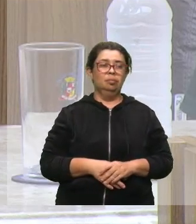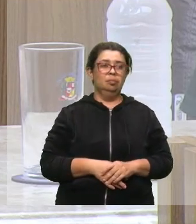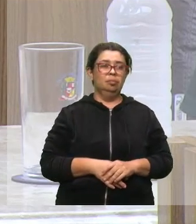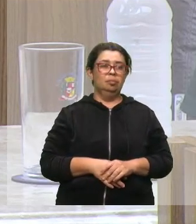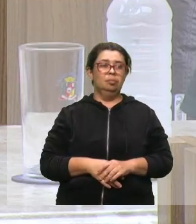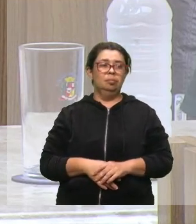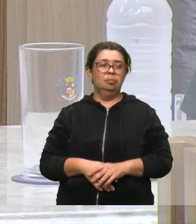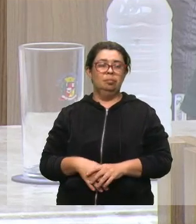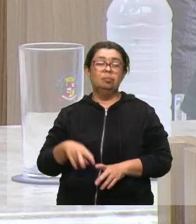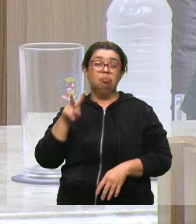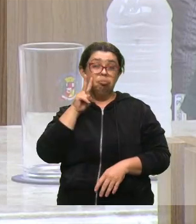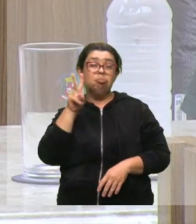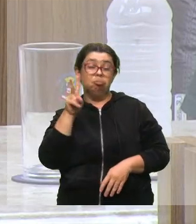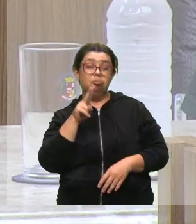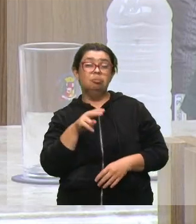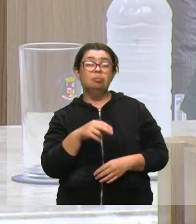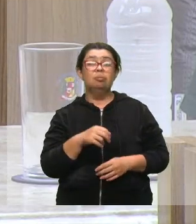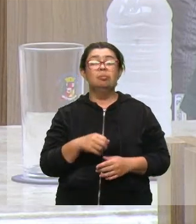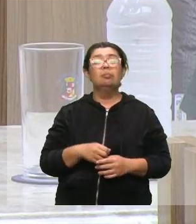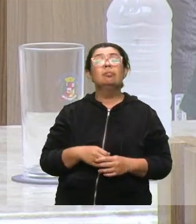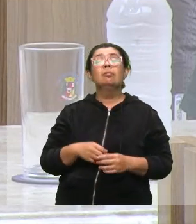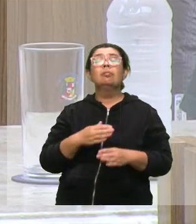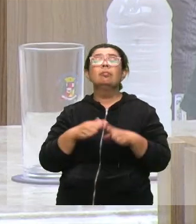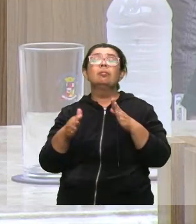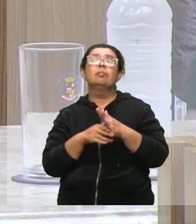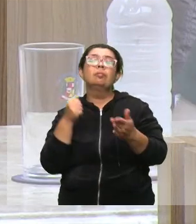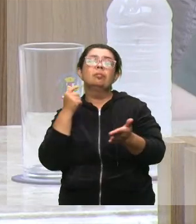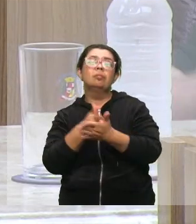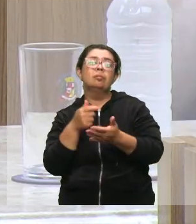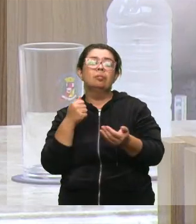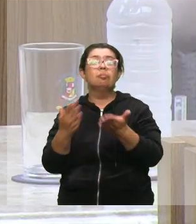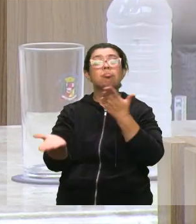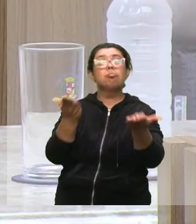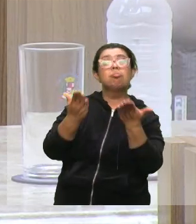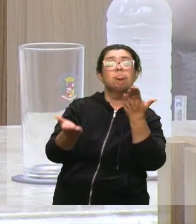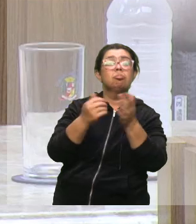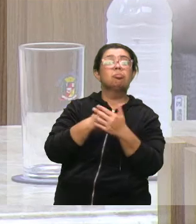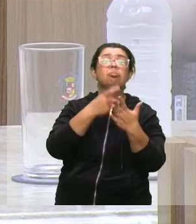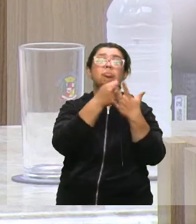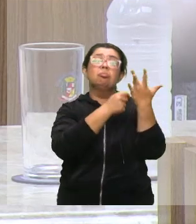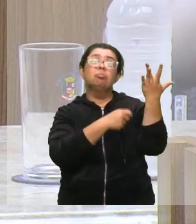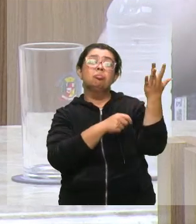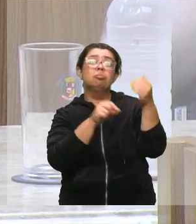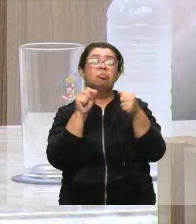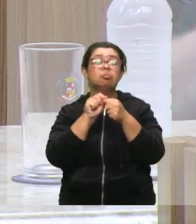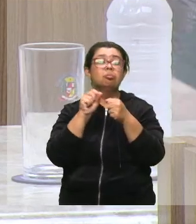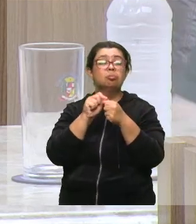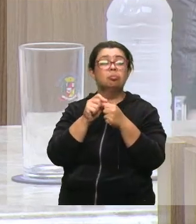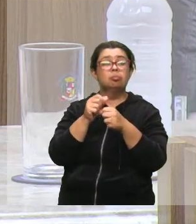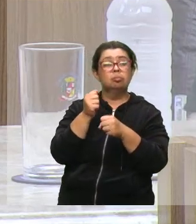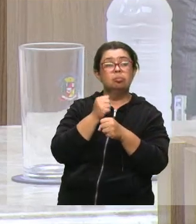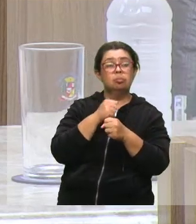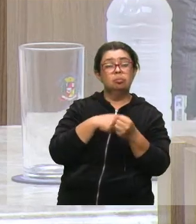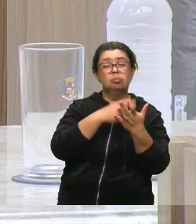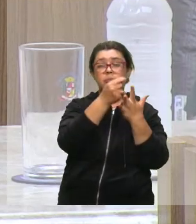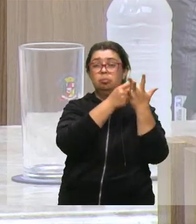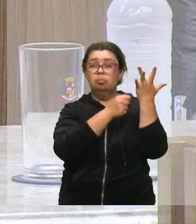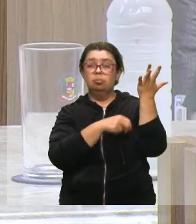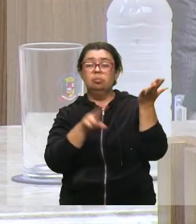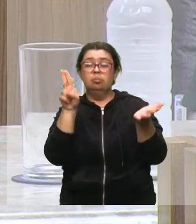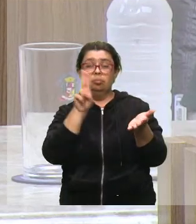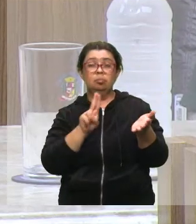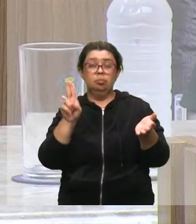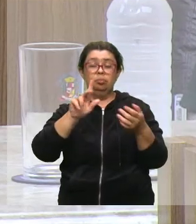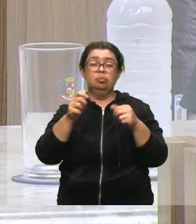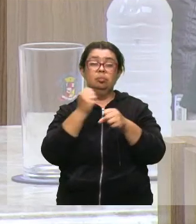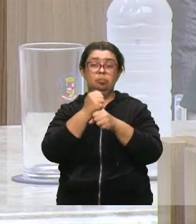de gastos, né? E comparando o orçamento que está sendo executado com o orçamento a ser aplicado no ano